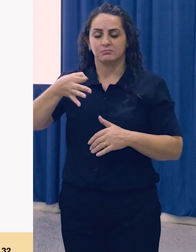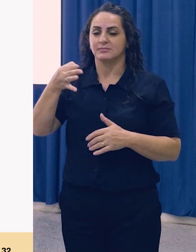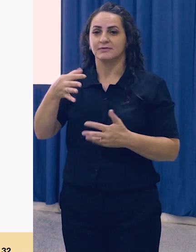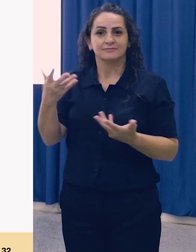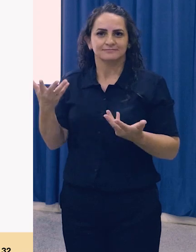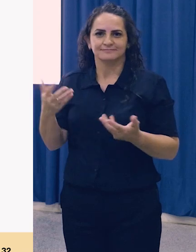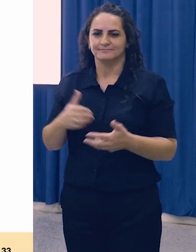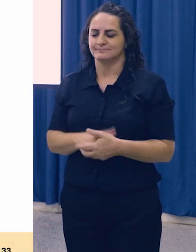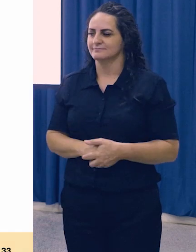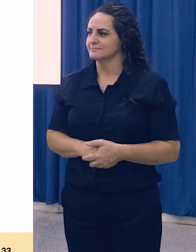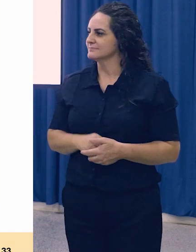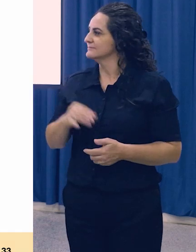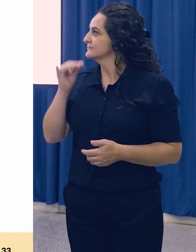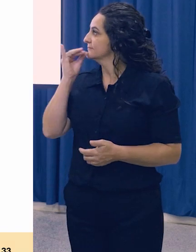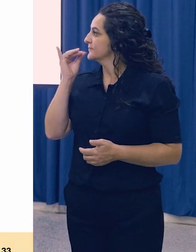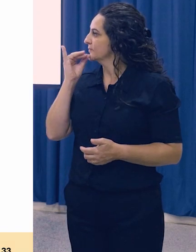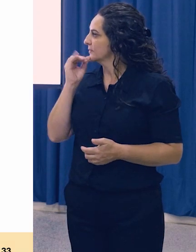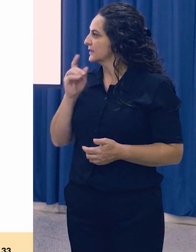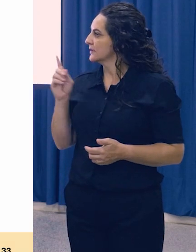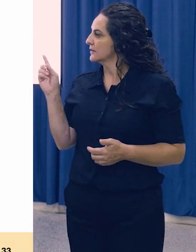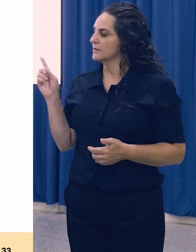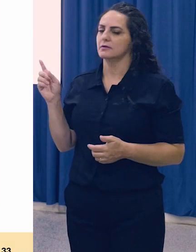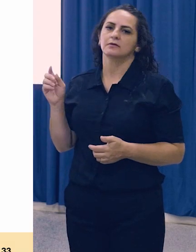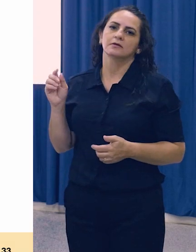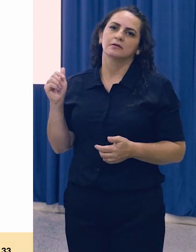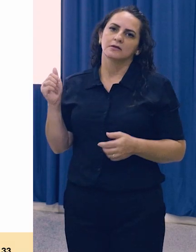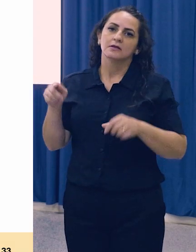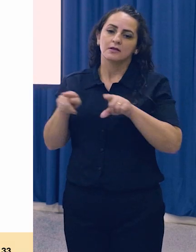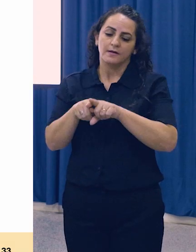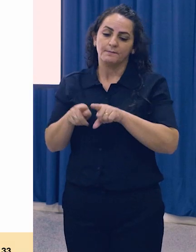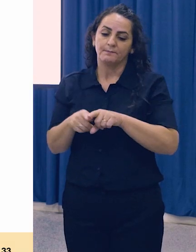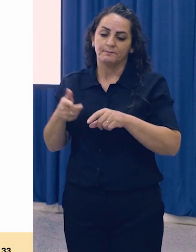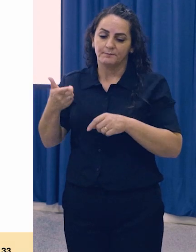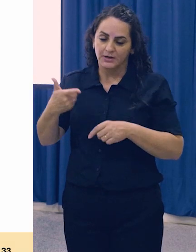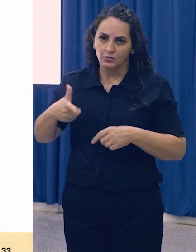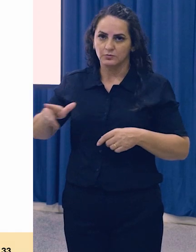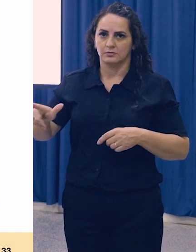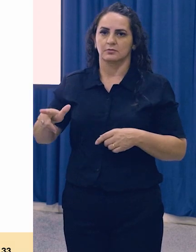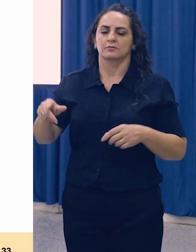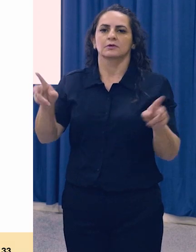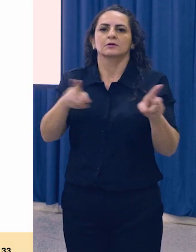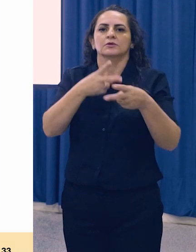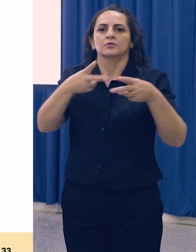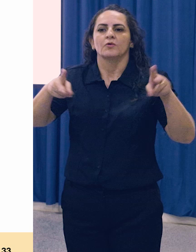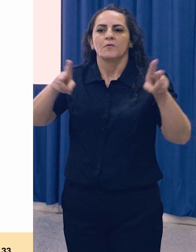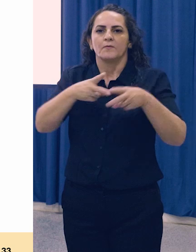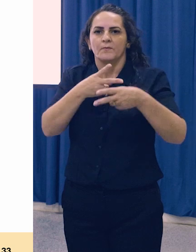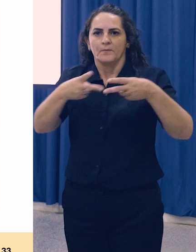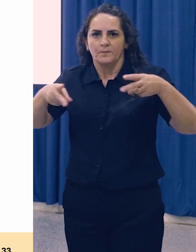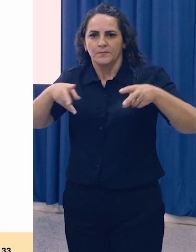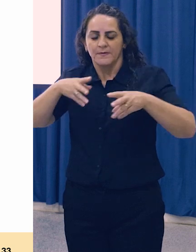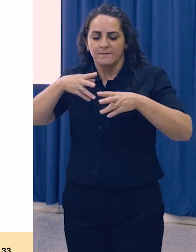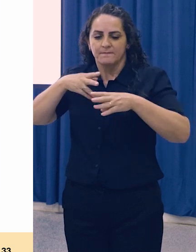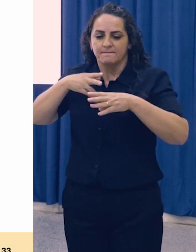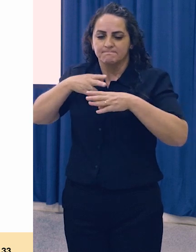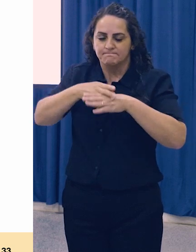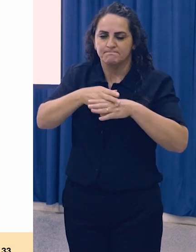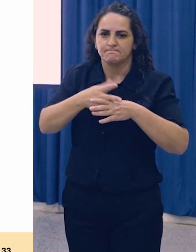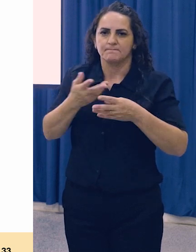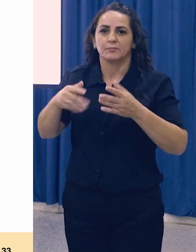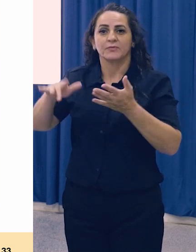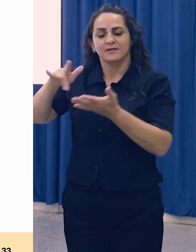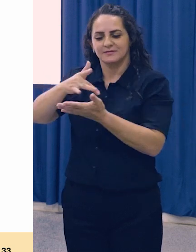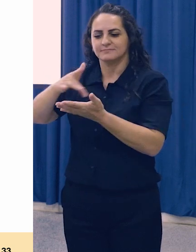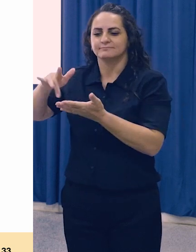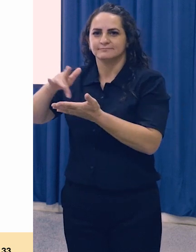Eu trouxe, por exemplo, aqui, de Ventos Cortantes, que é o público bailarinístico, que nem eu falei para vocês.